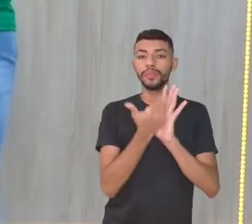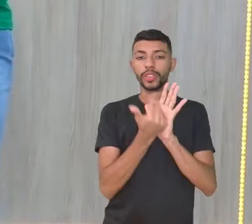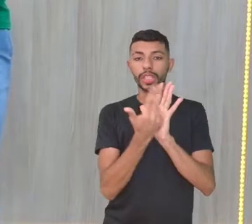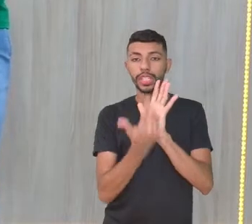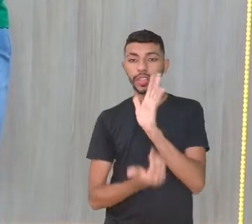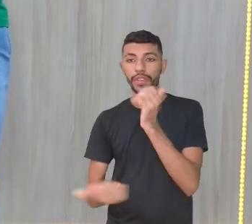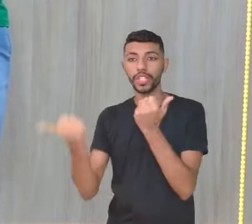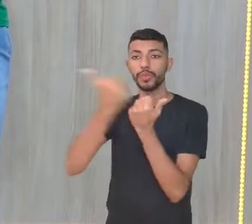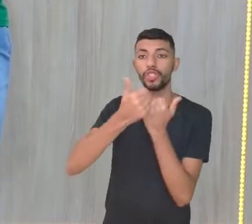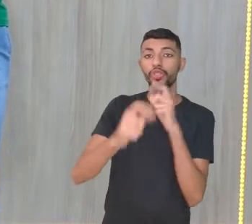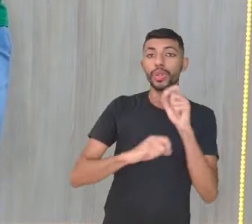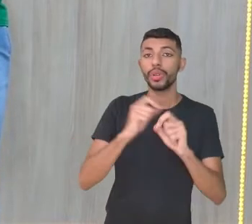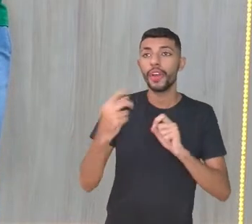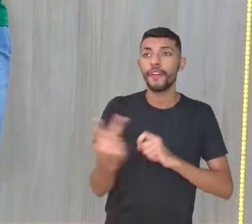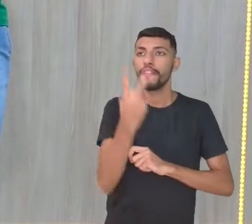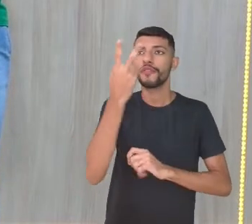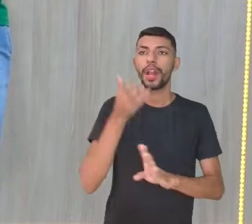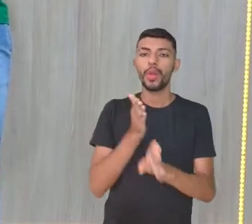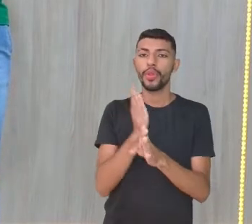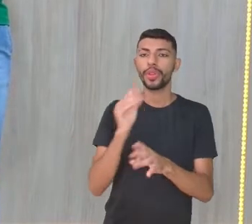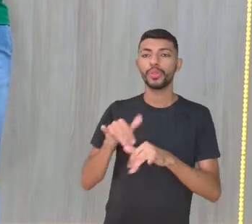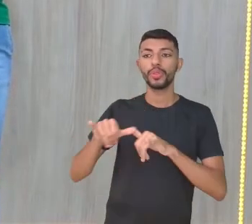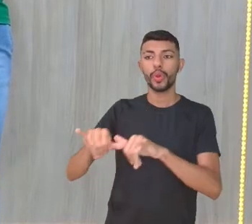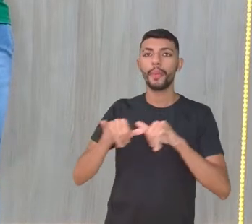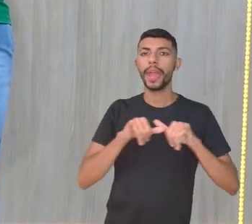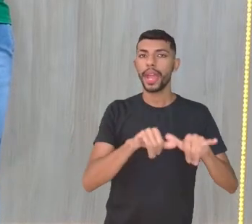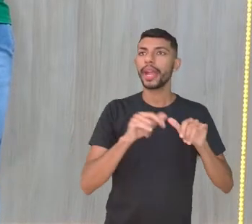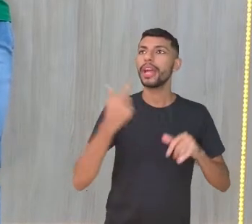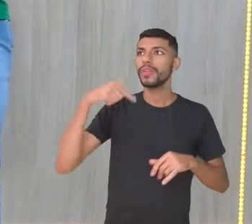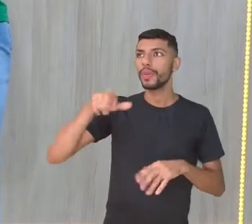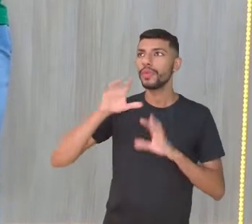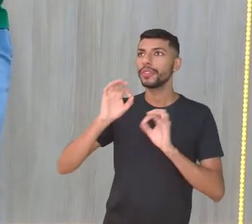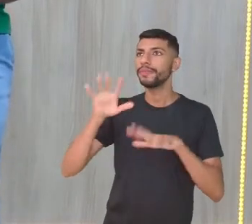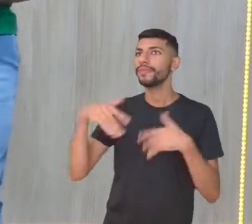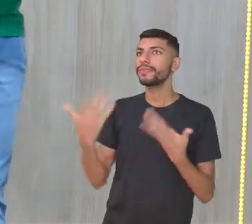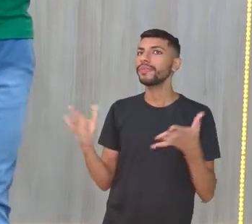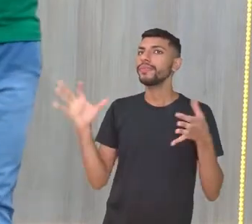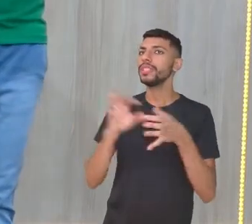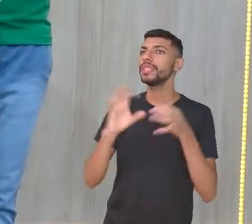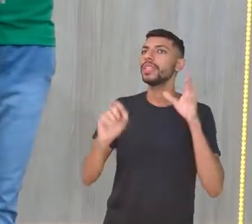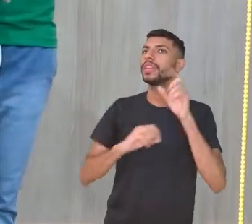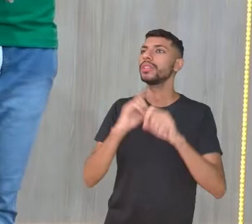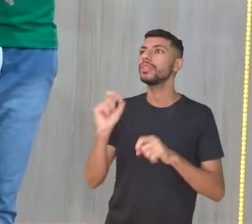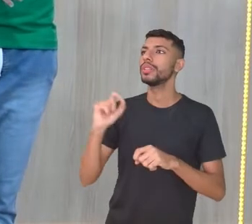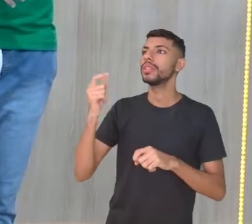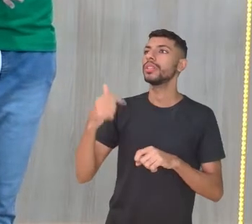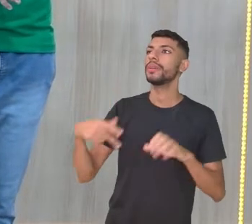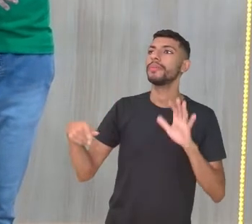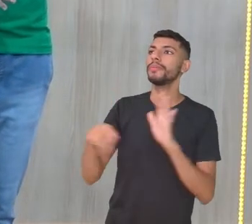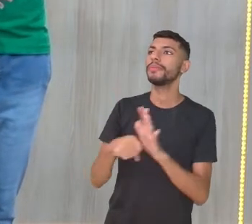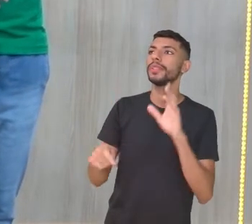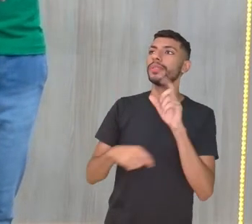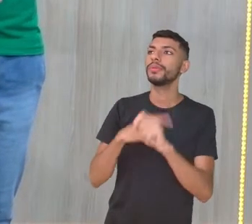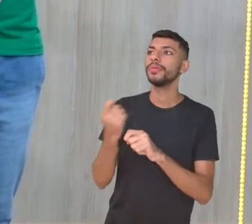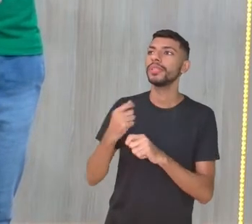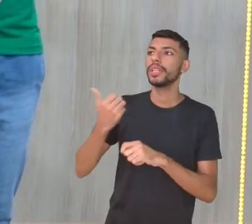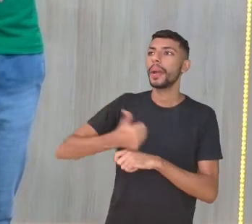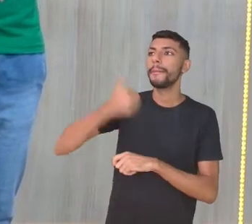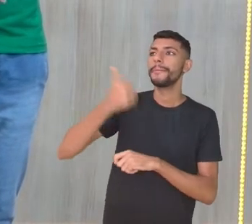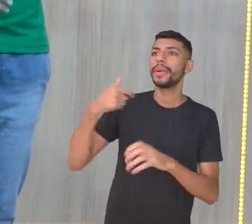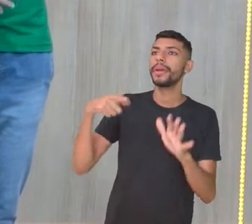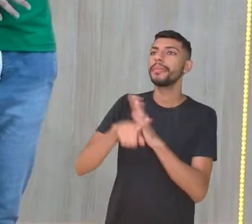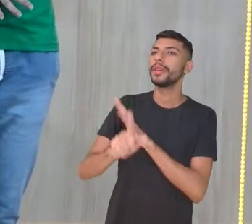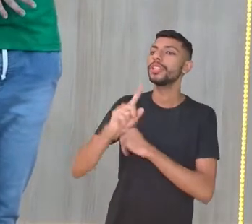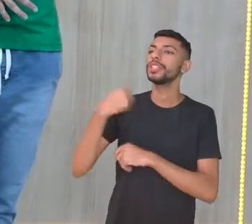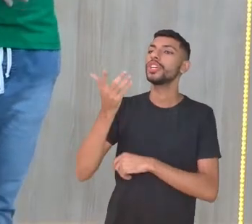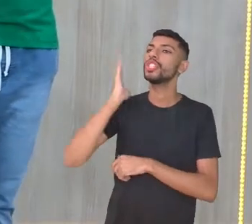o valor que ele encontrou lá no mercado que ele foi, referente lá àquela primeira questão onde a gente já